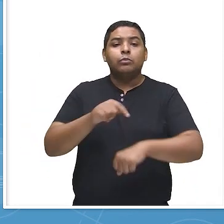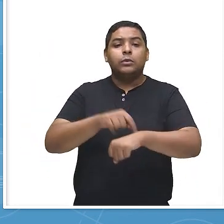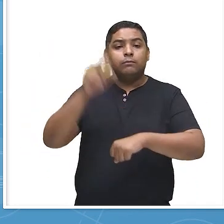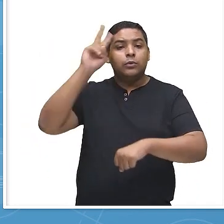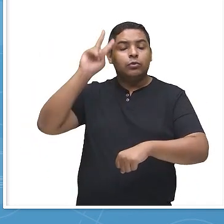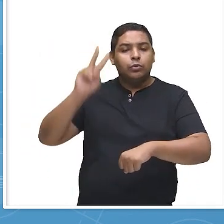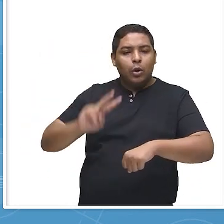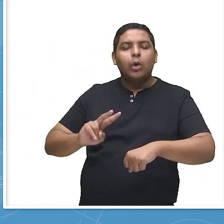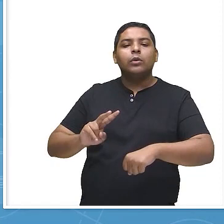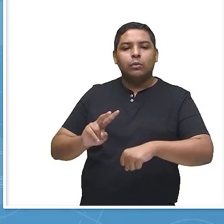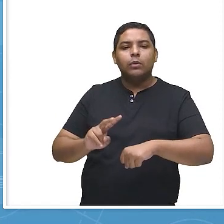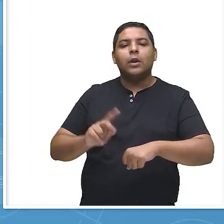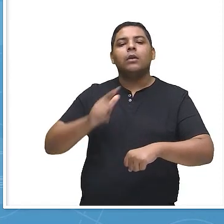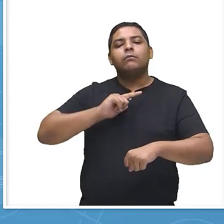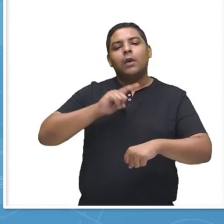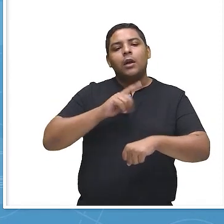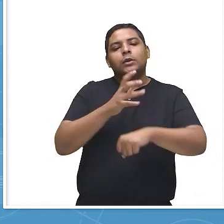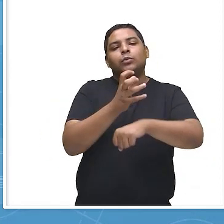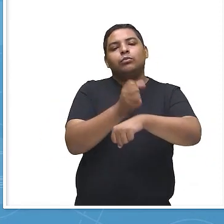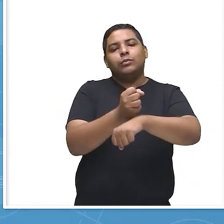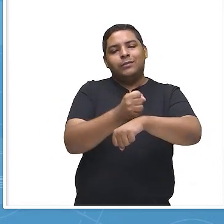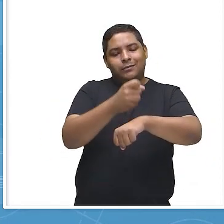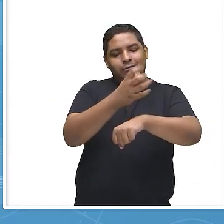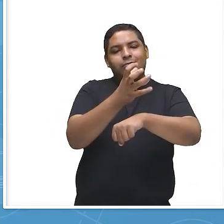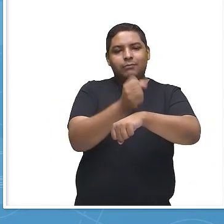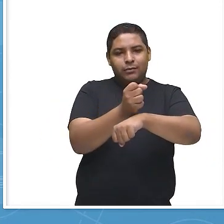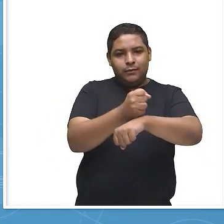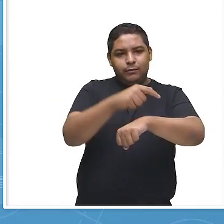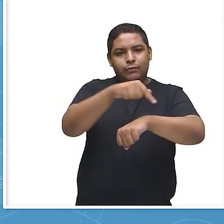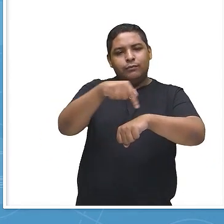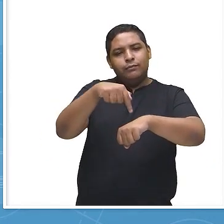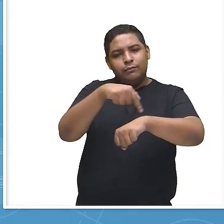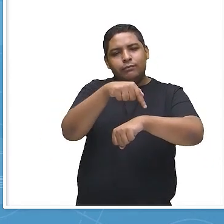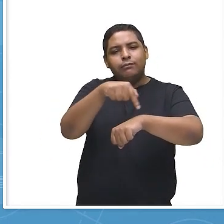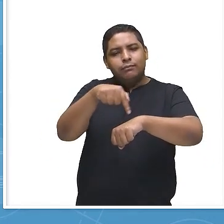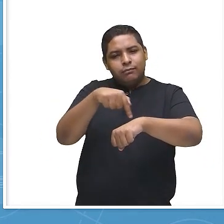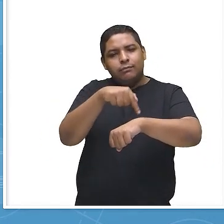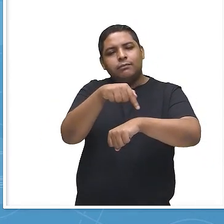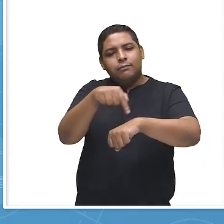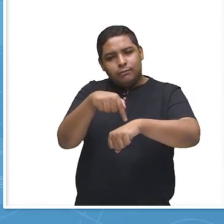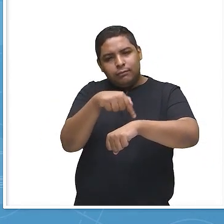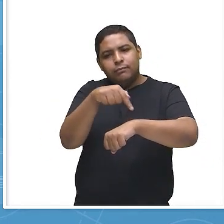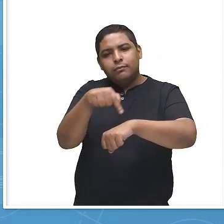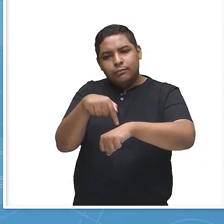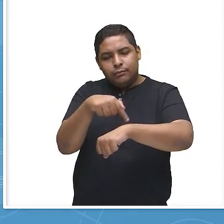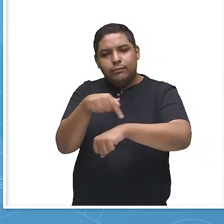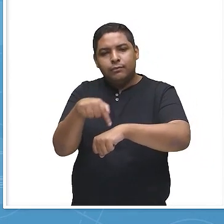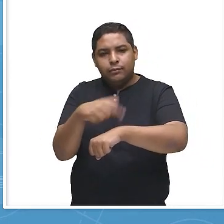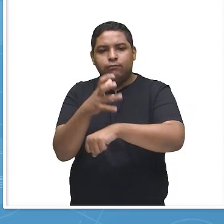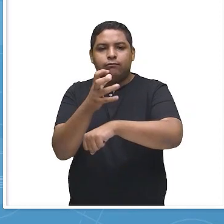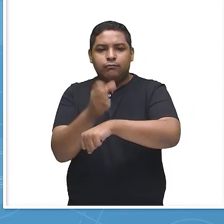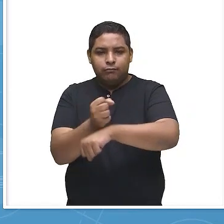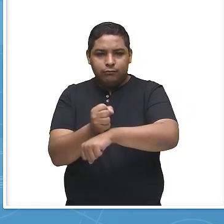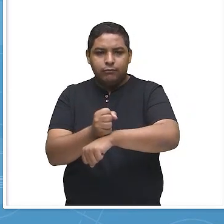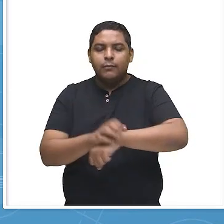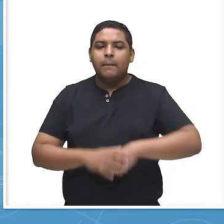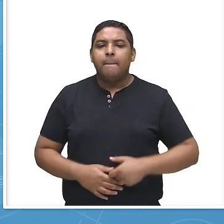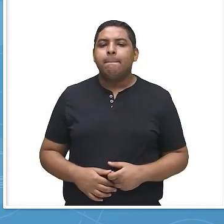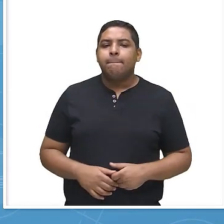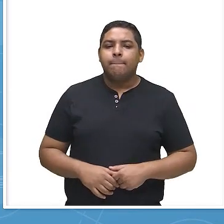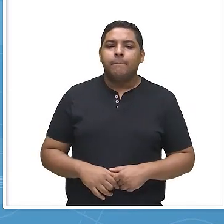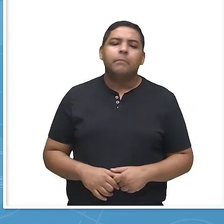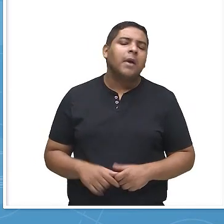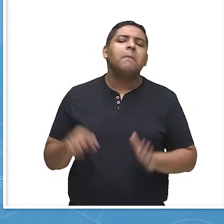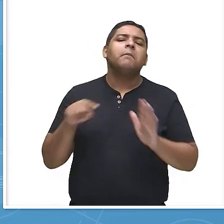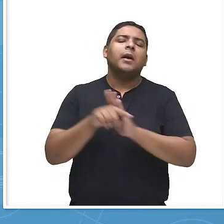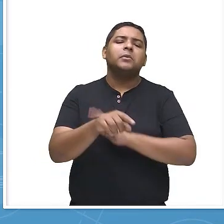tempo cronológico, tá? É o que nós usamos do relógio, tá? Por exemplo, você perguntar